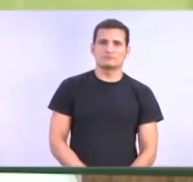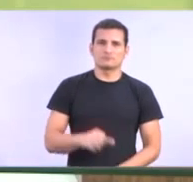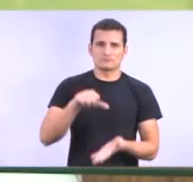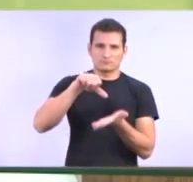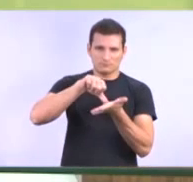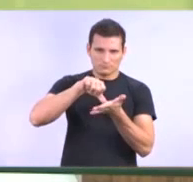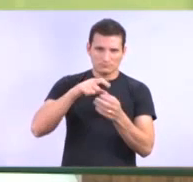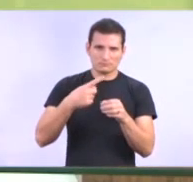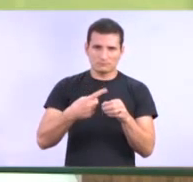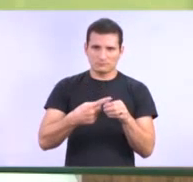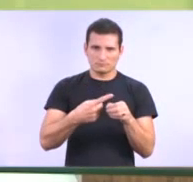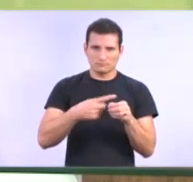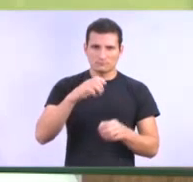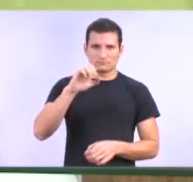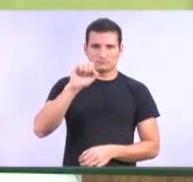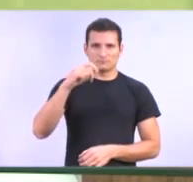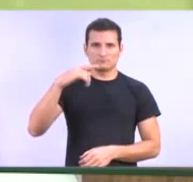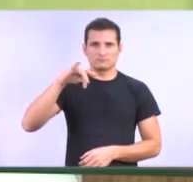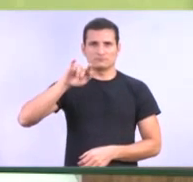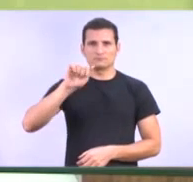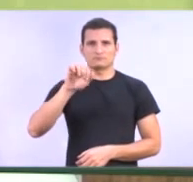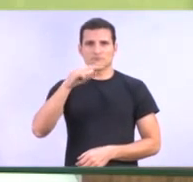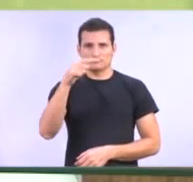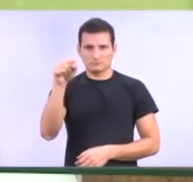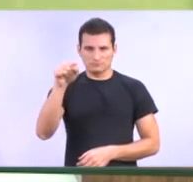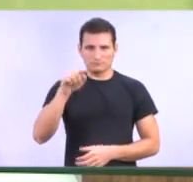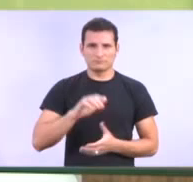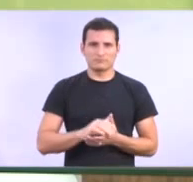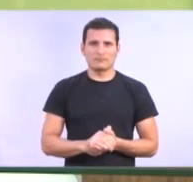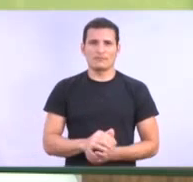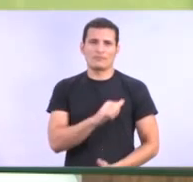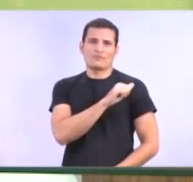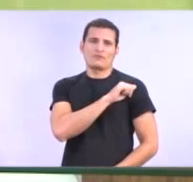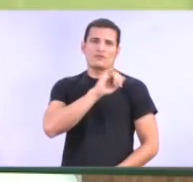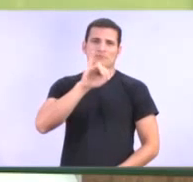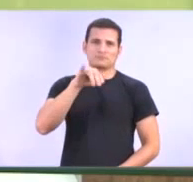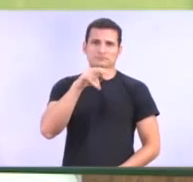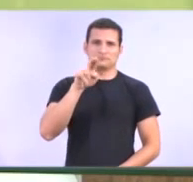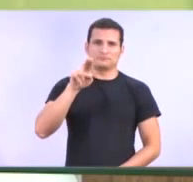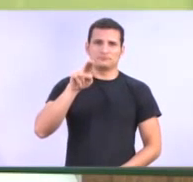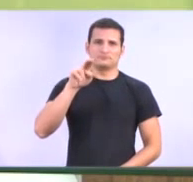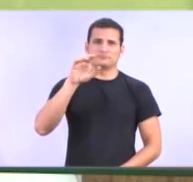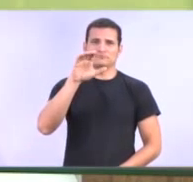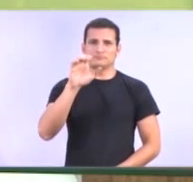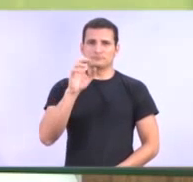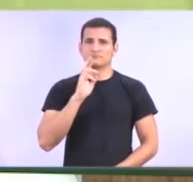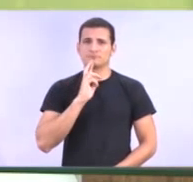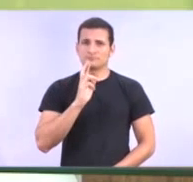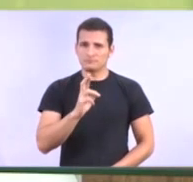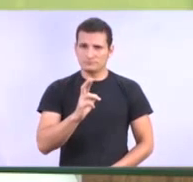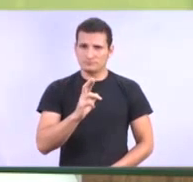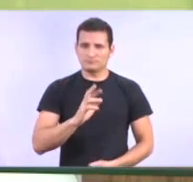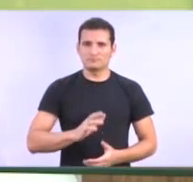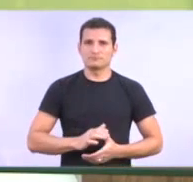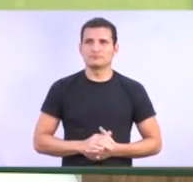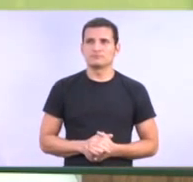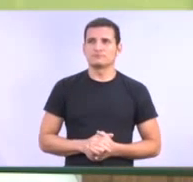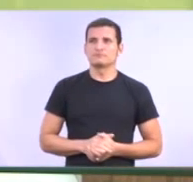Espigão. A Jusce respondeu o seguinte, a resposta dela foi tolerância a